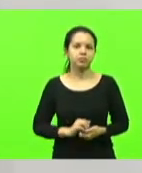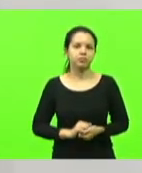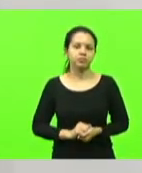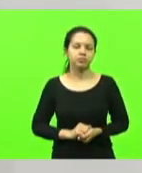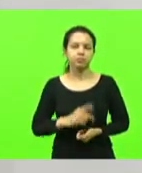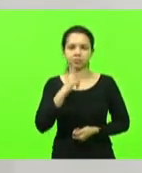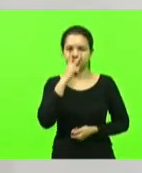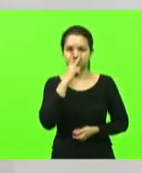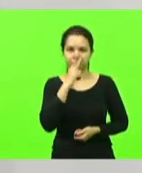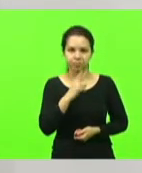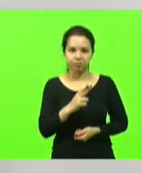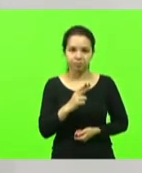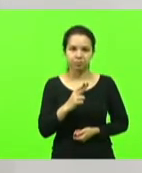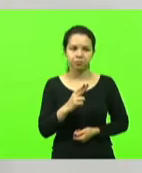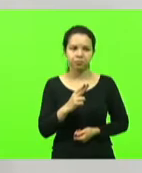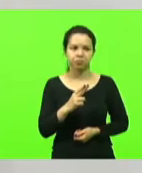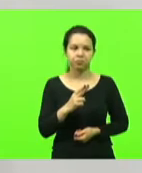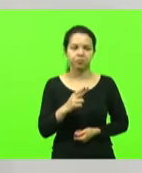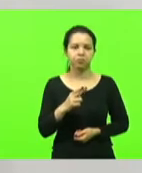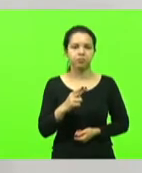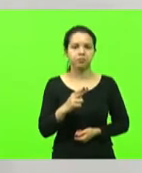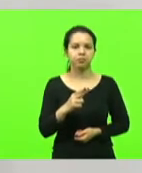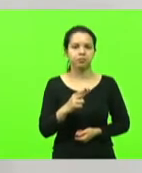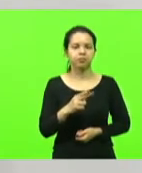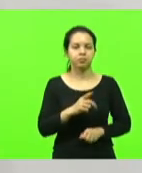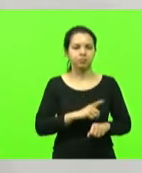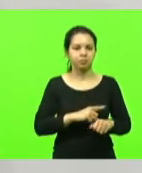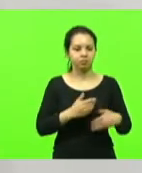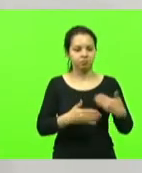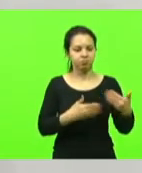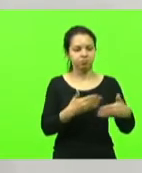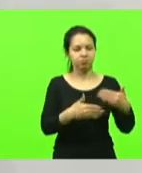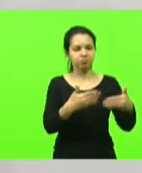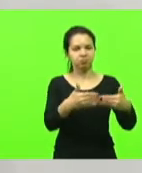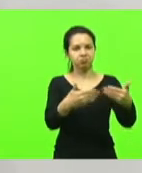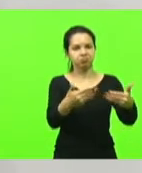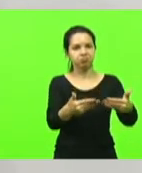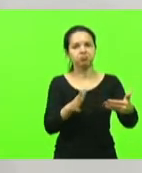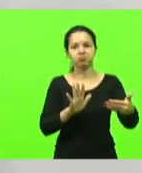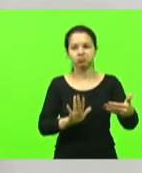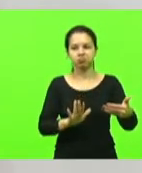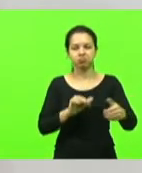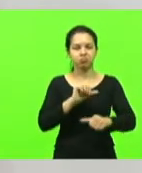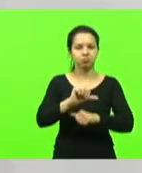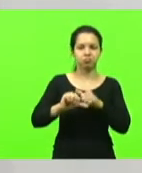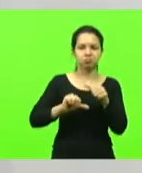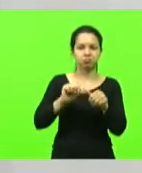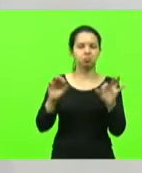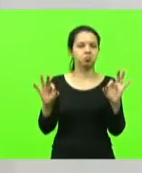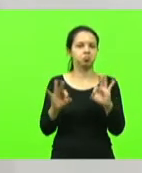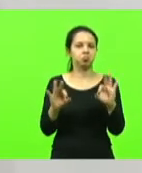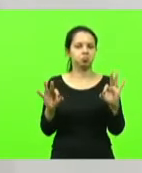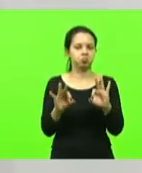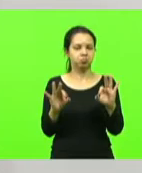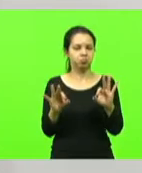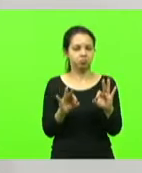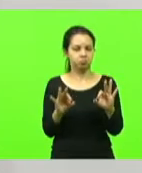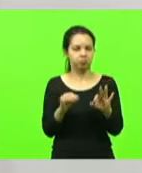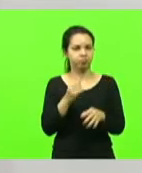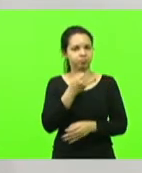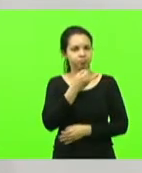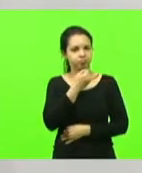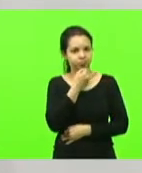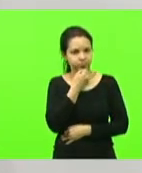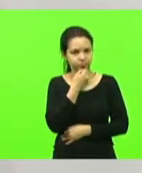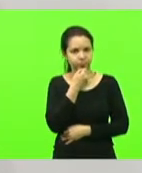parece que o tempo passa e algumas coisas não mudaram. Infelizmente, a atuação de